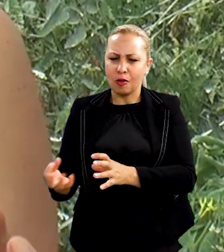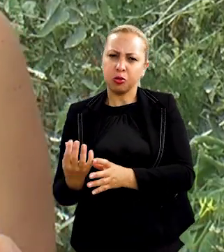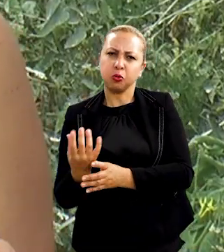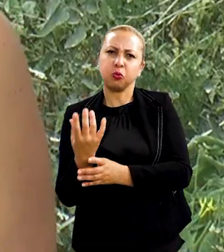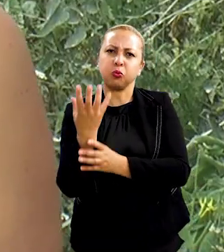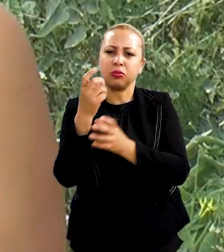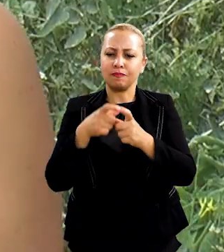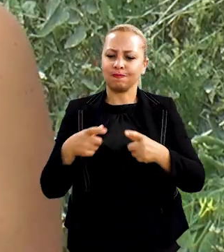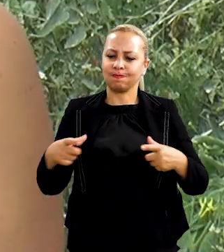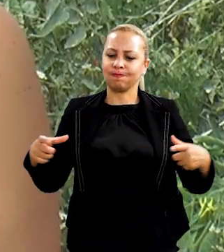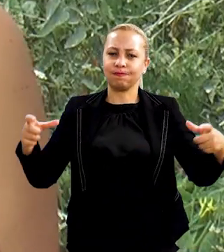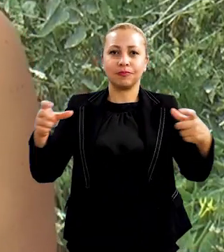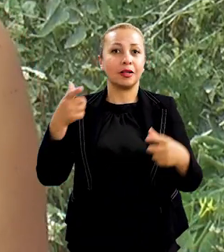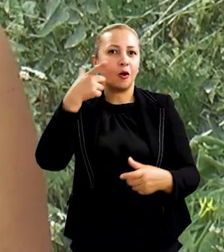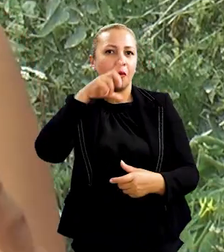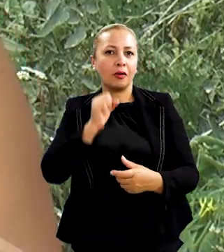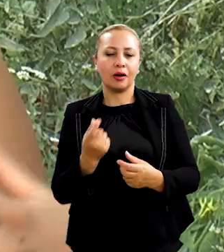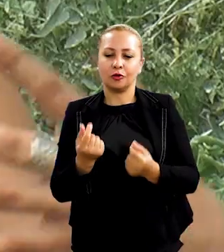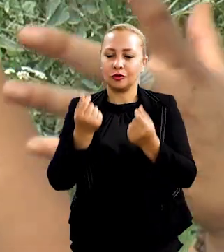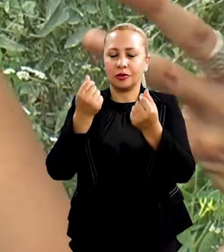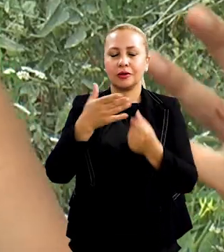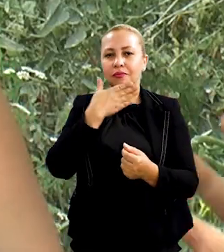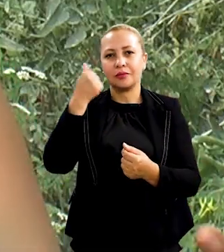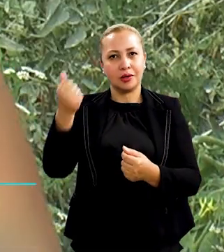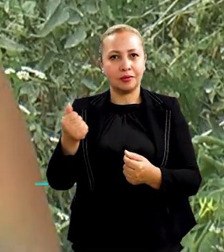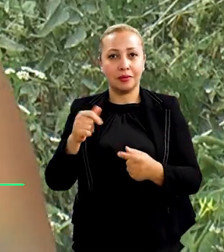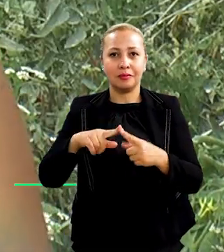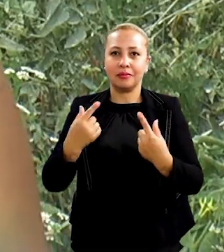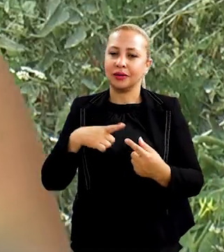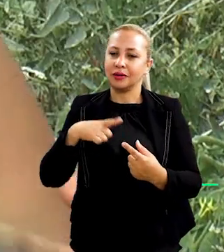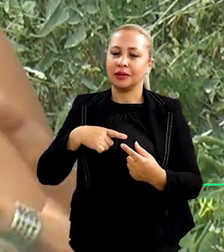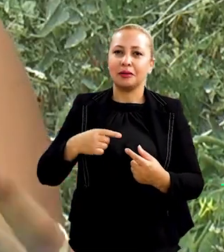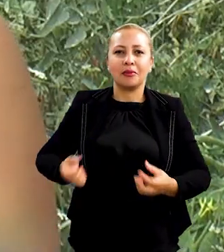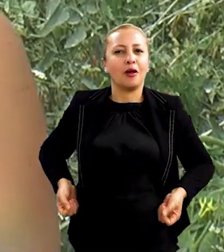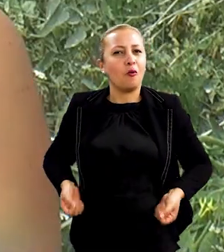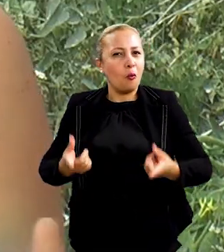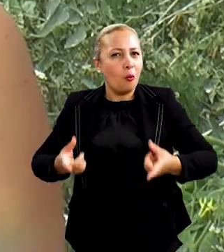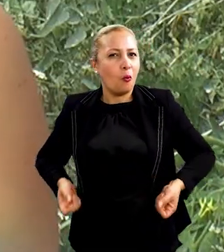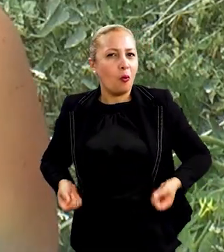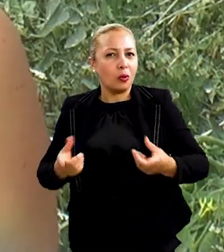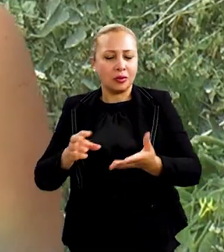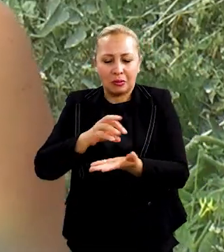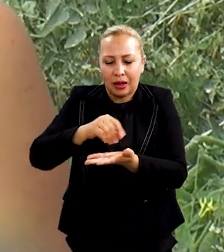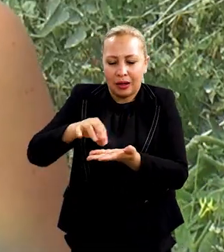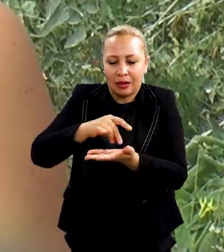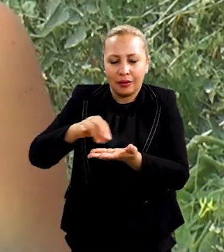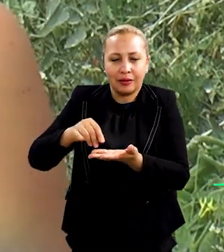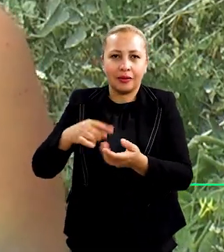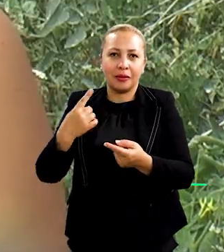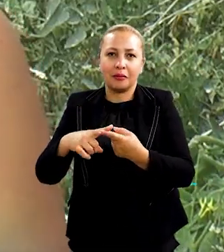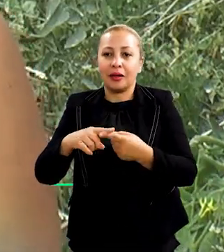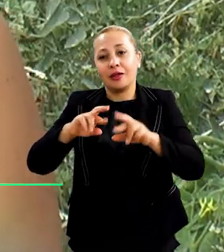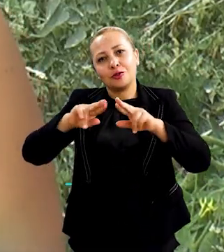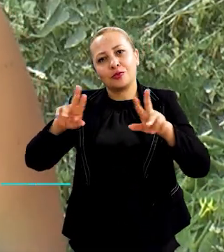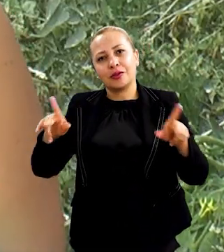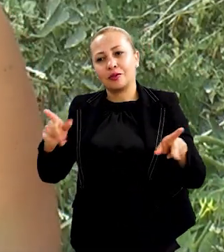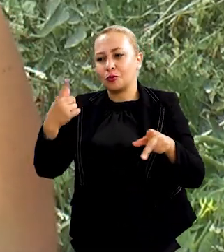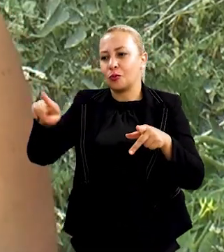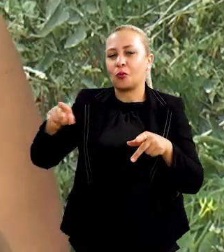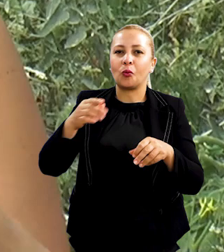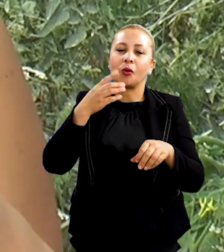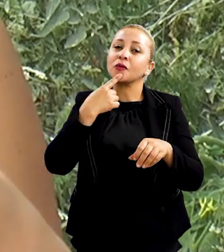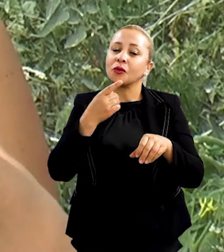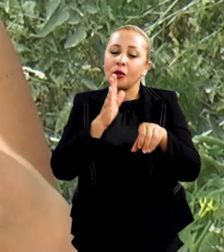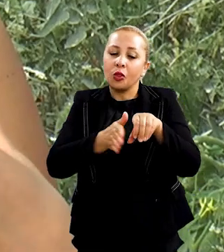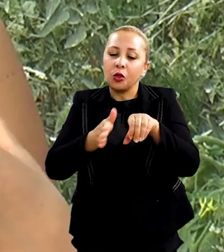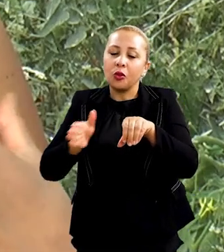para o agricultor ele é maior. No entanto, você tem o custo com a semente, que ele é maior do que um tomate de polinização aberta. Então,